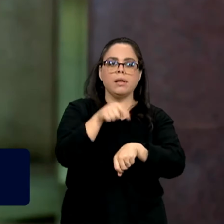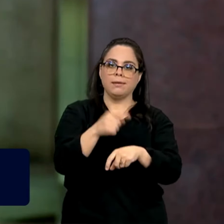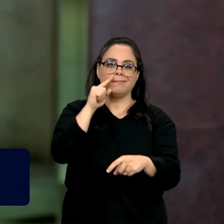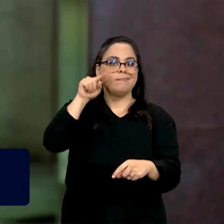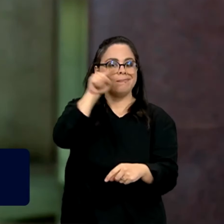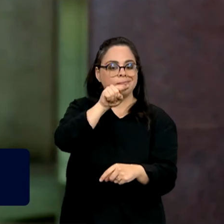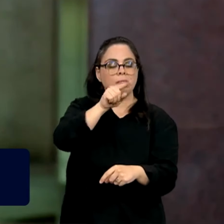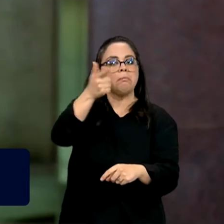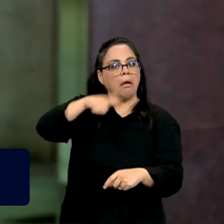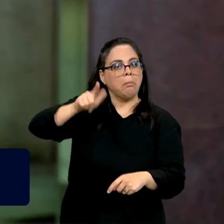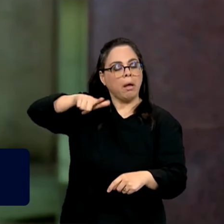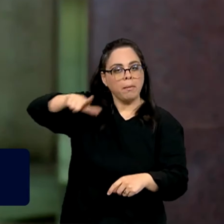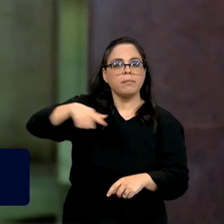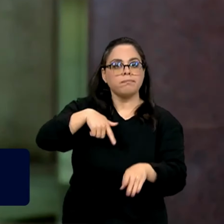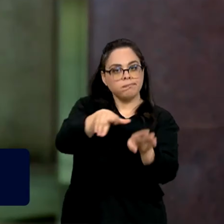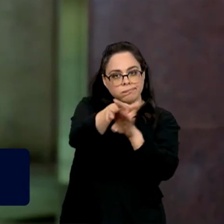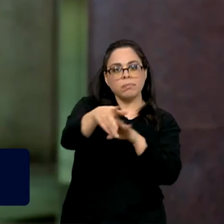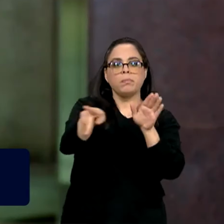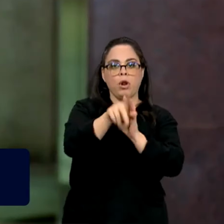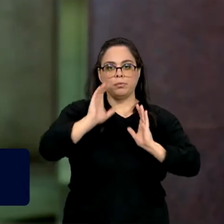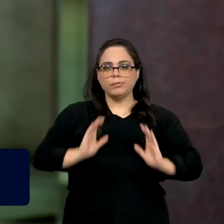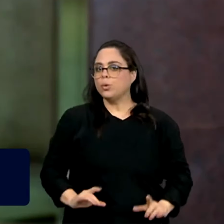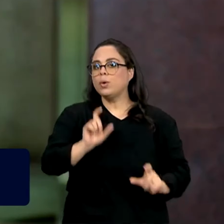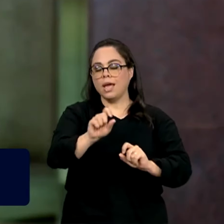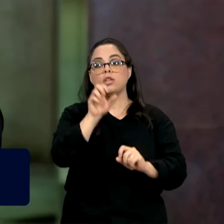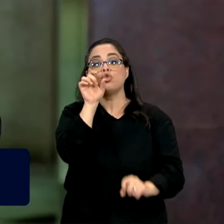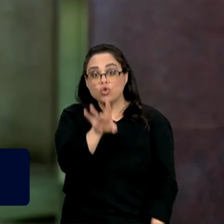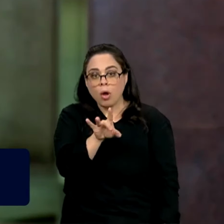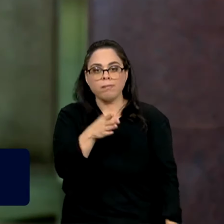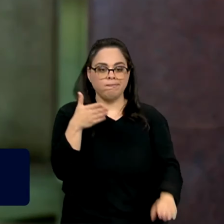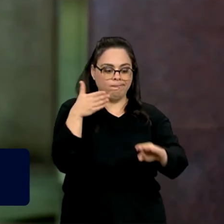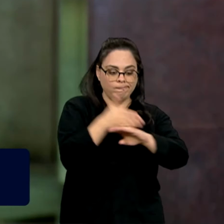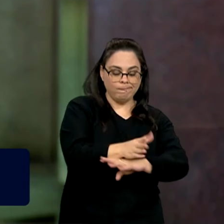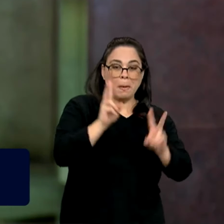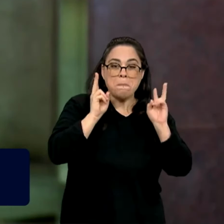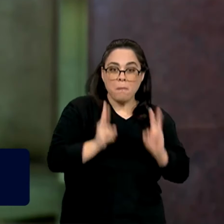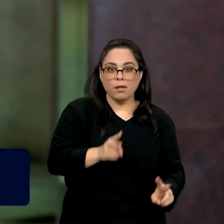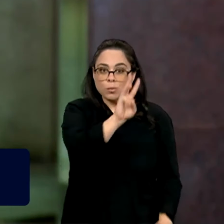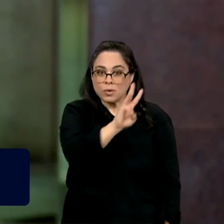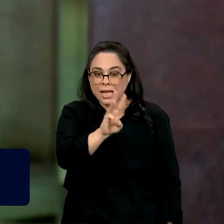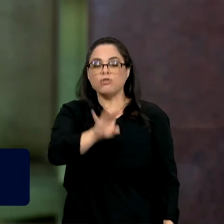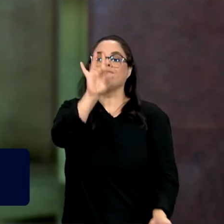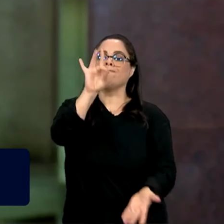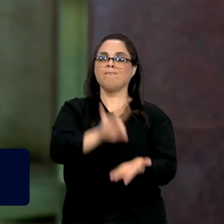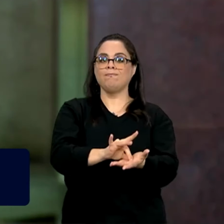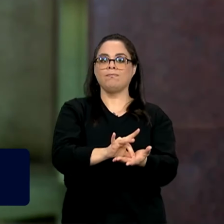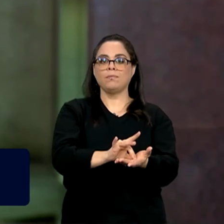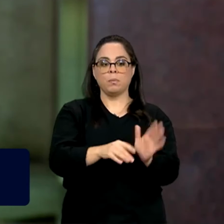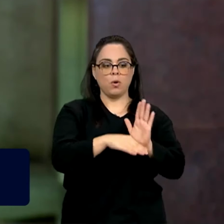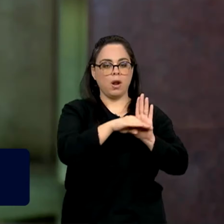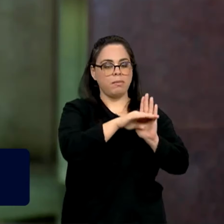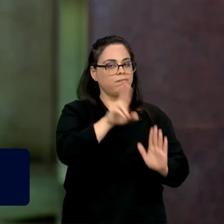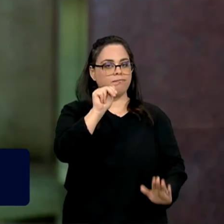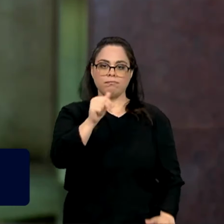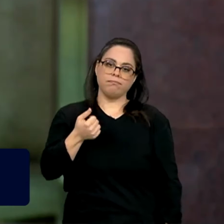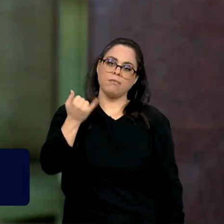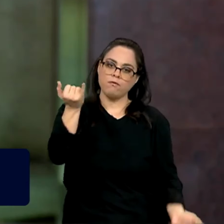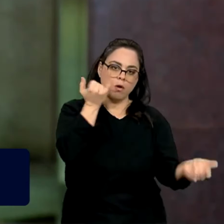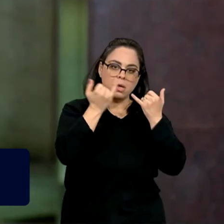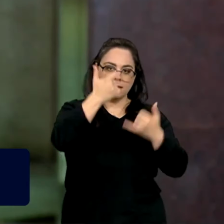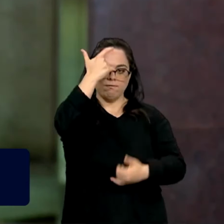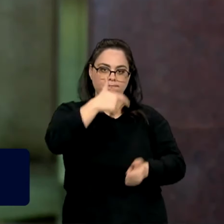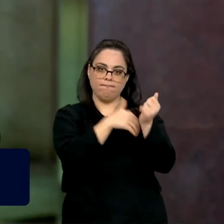diante dessa reincidência, a recomendação para o cidadão é só entrar, né, no site oficial do programa e nunca fornecer